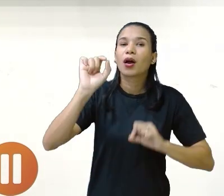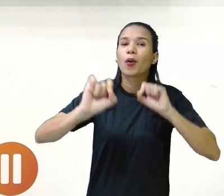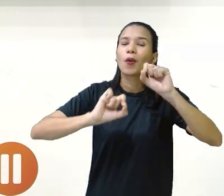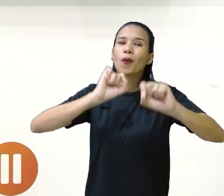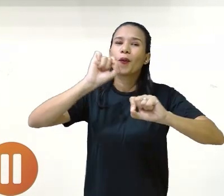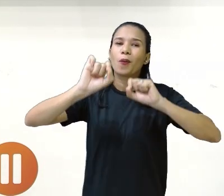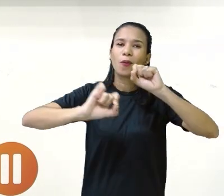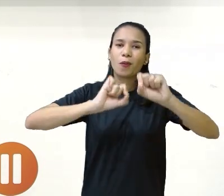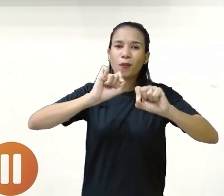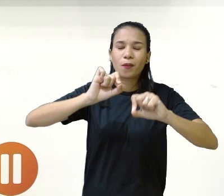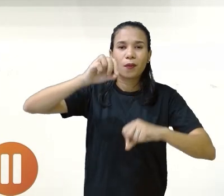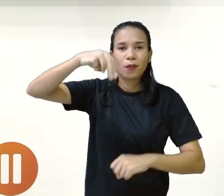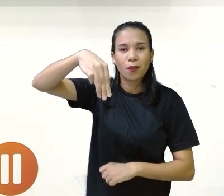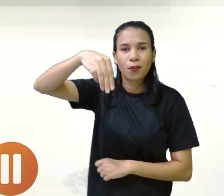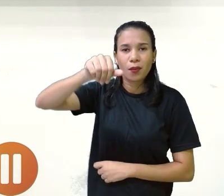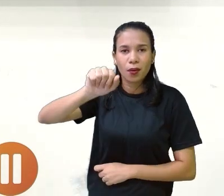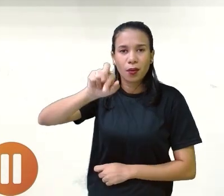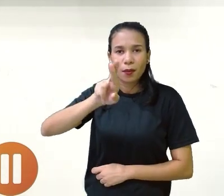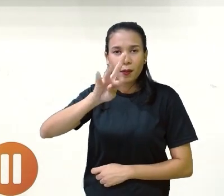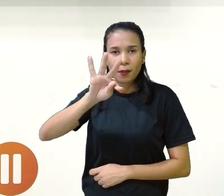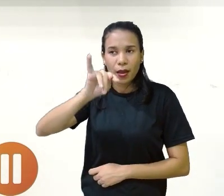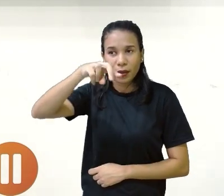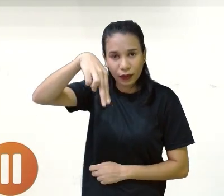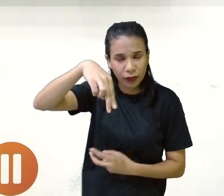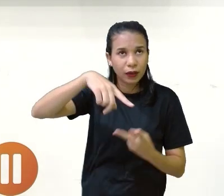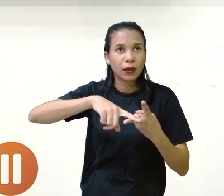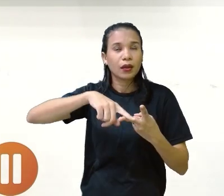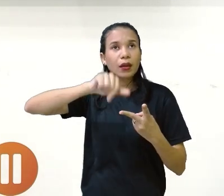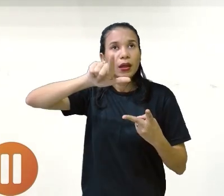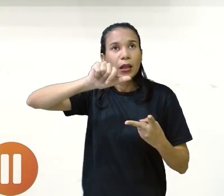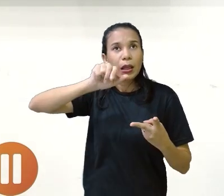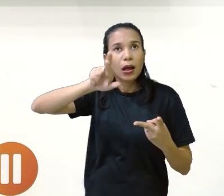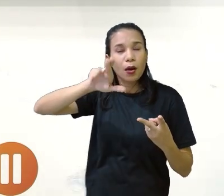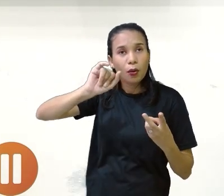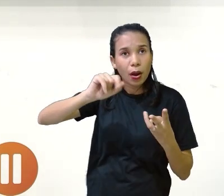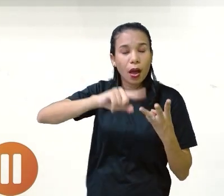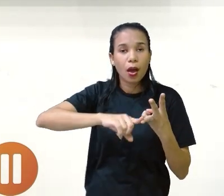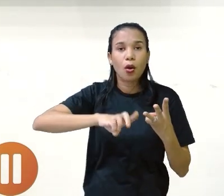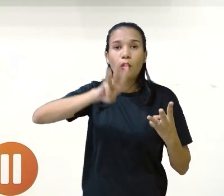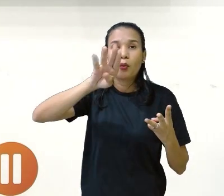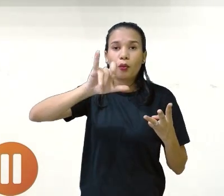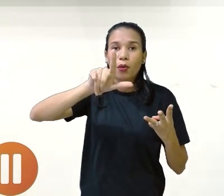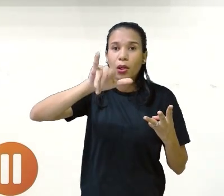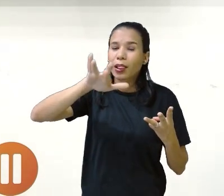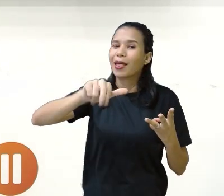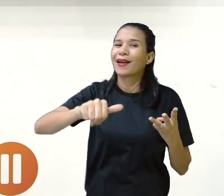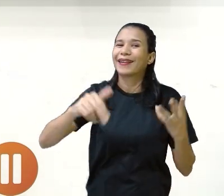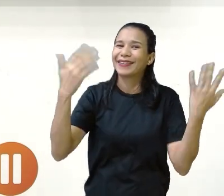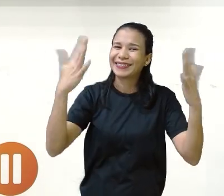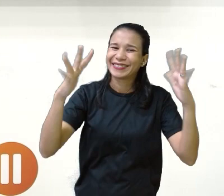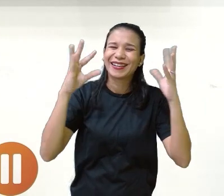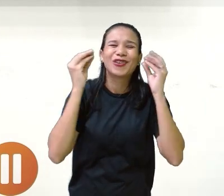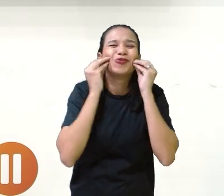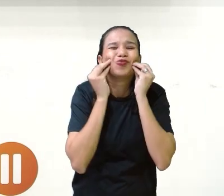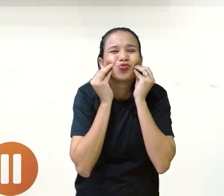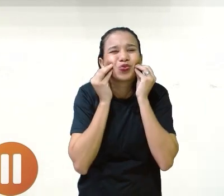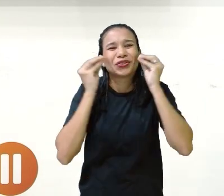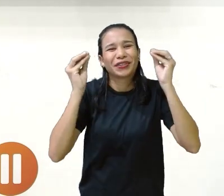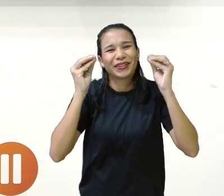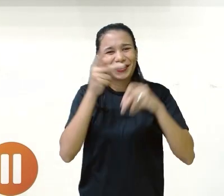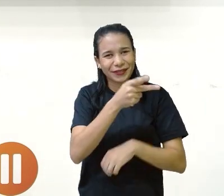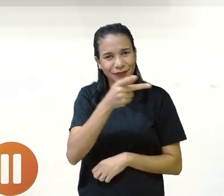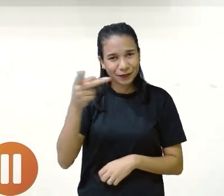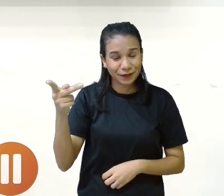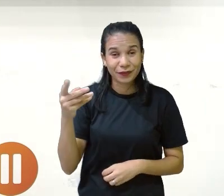que Martim, Laura, William estão participando, né? Beijo para